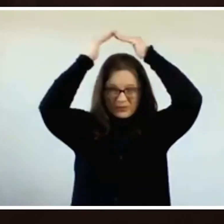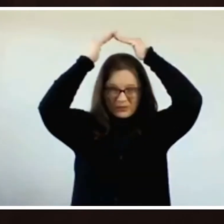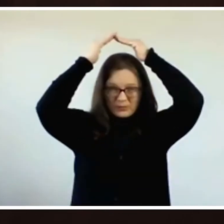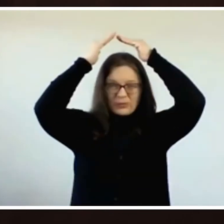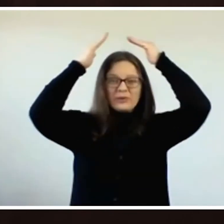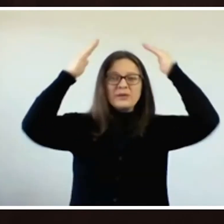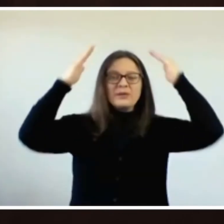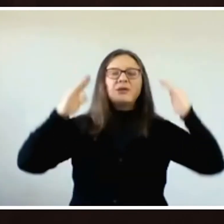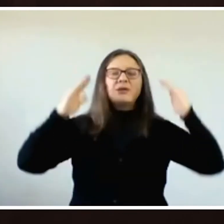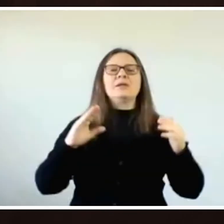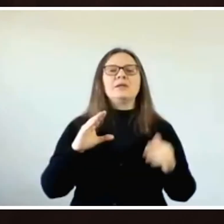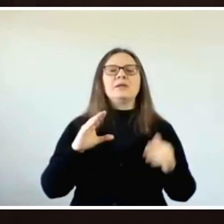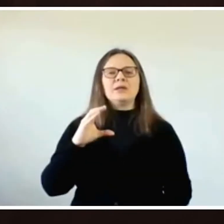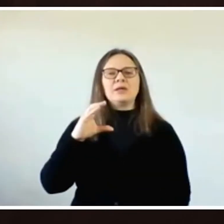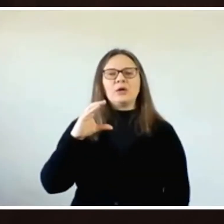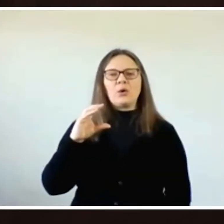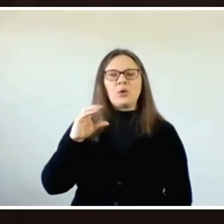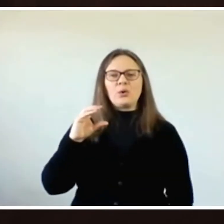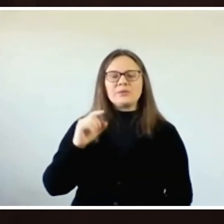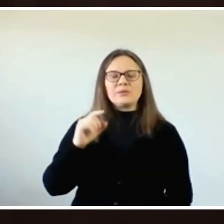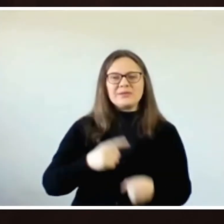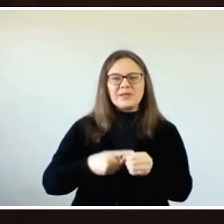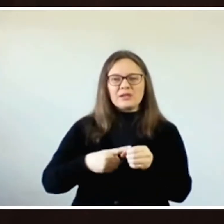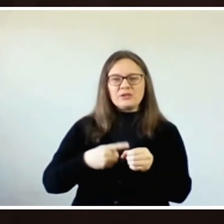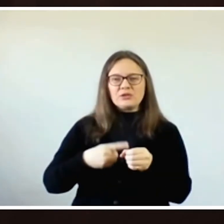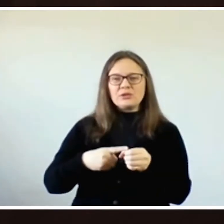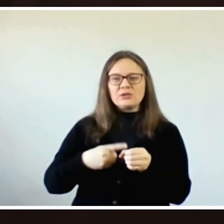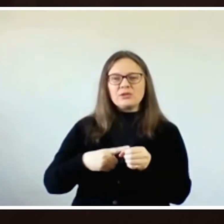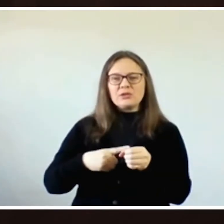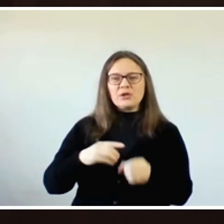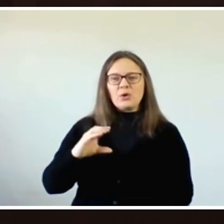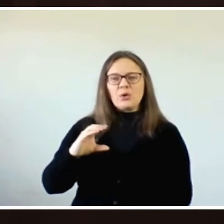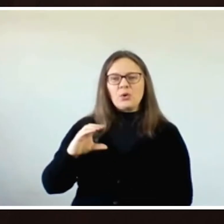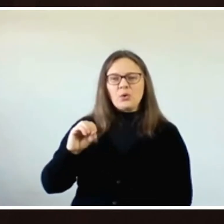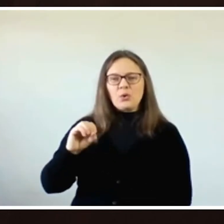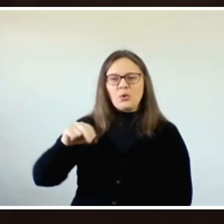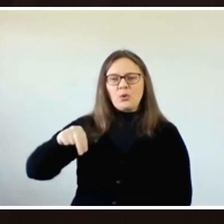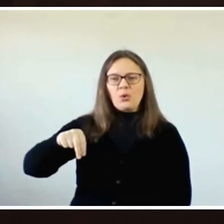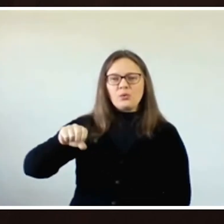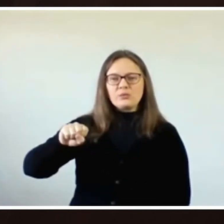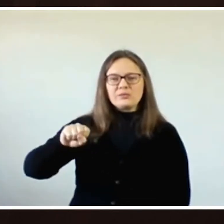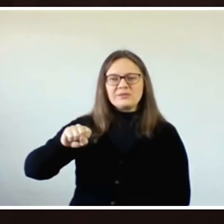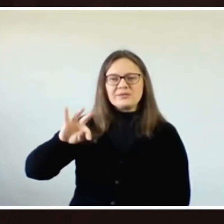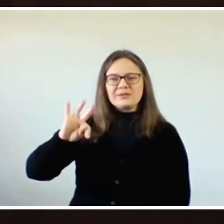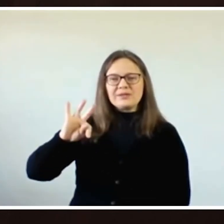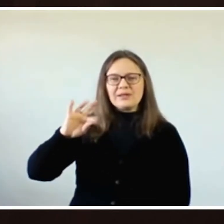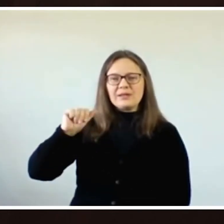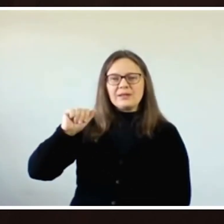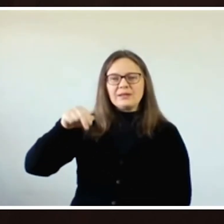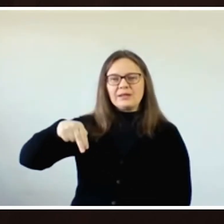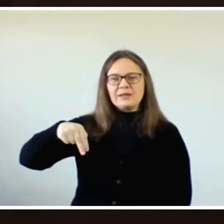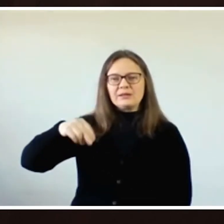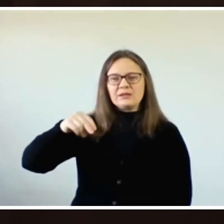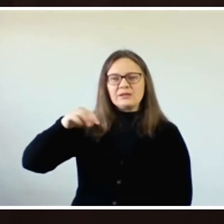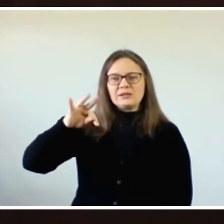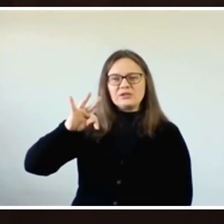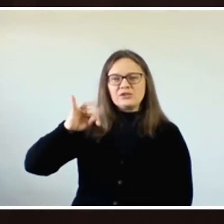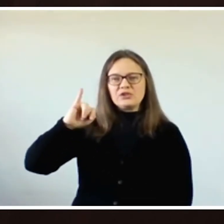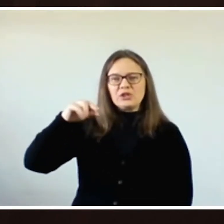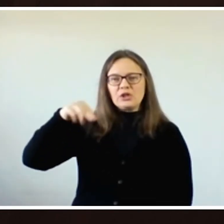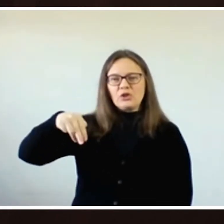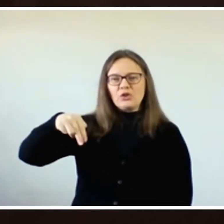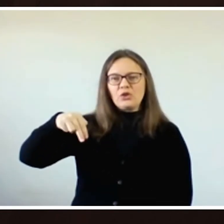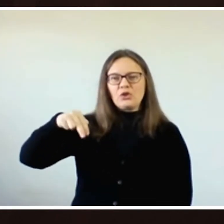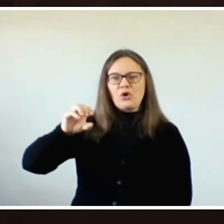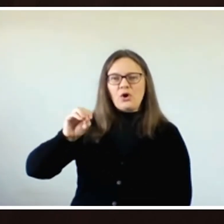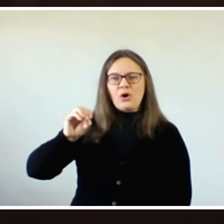Império Romano Oriental, tá? Oriental, que é hoje a Turquia de hoje, né? E